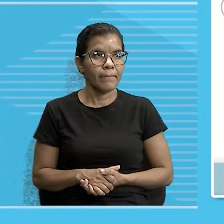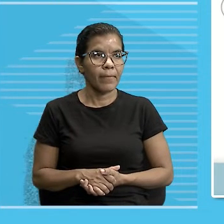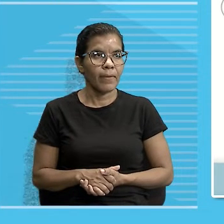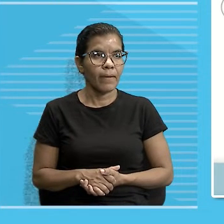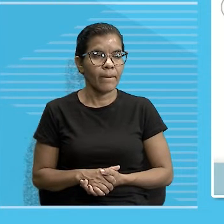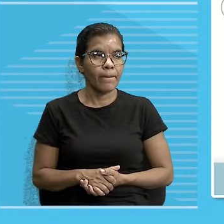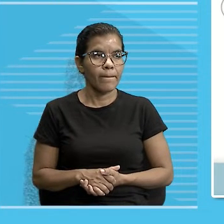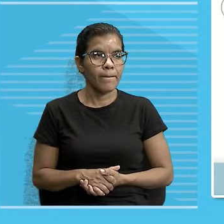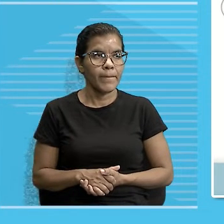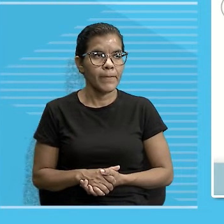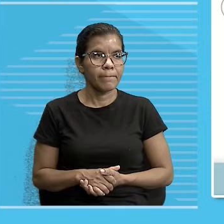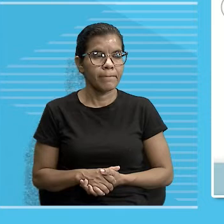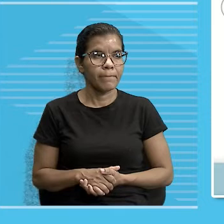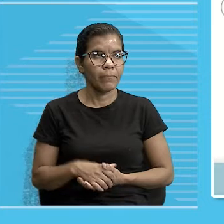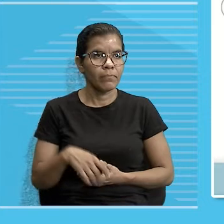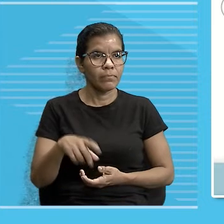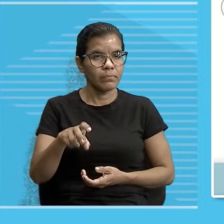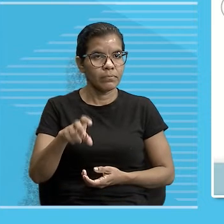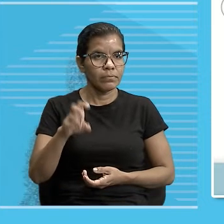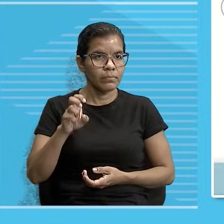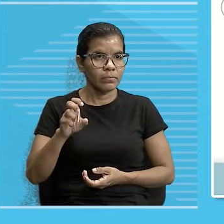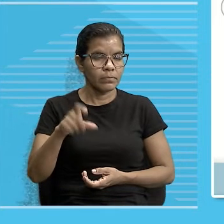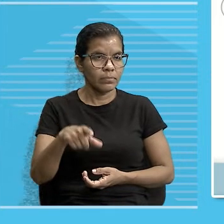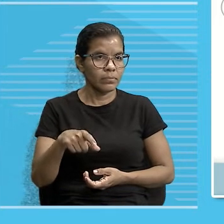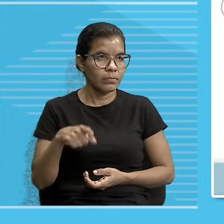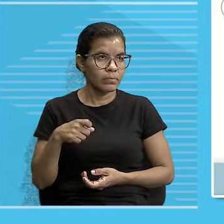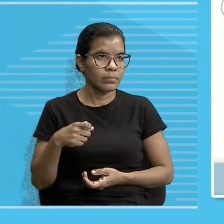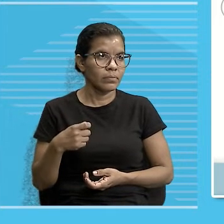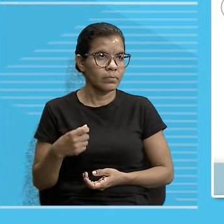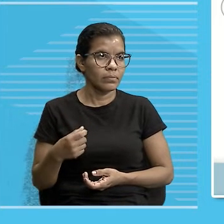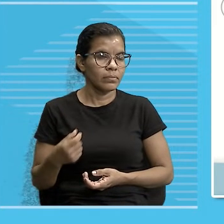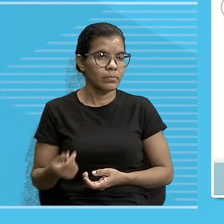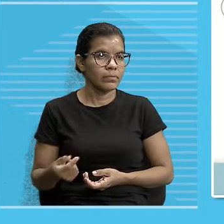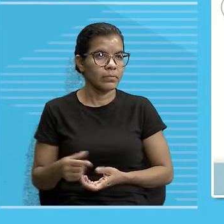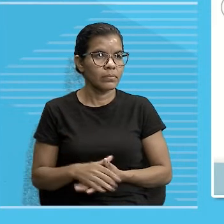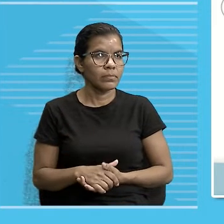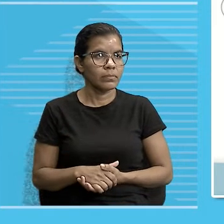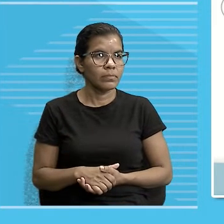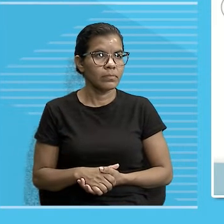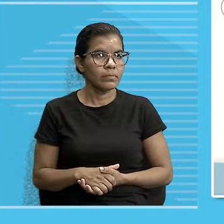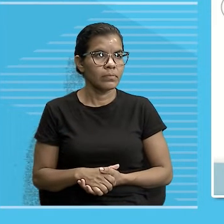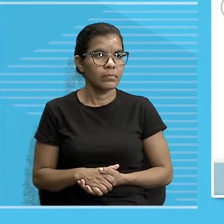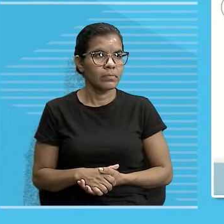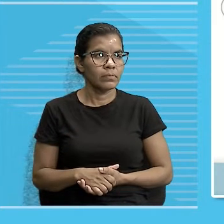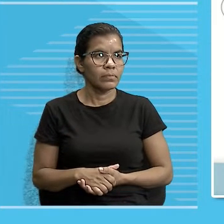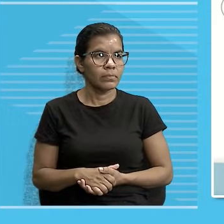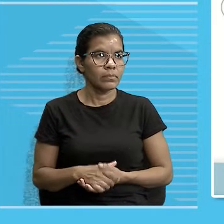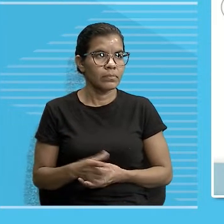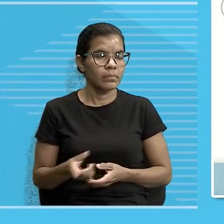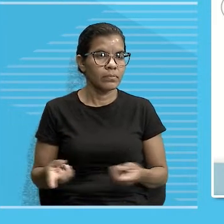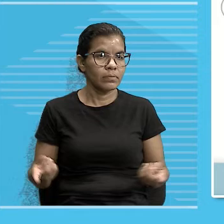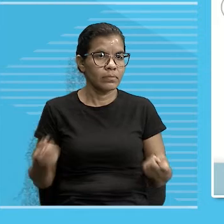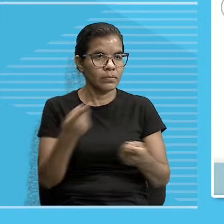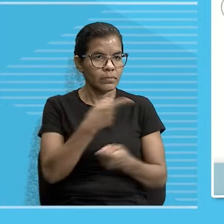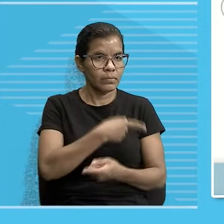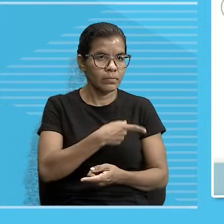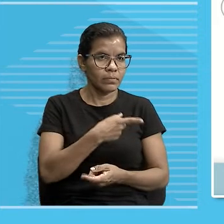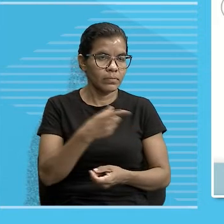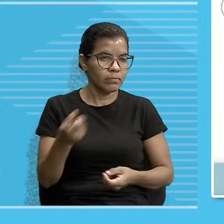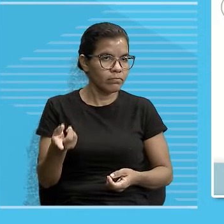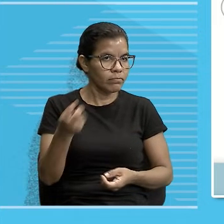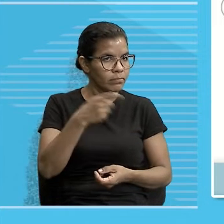Meus queridos, o 5x está na direita da igualdade. Ele vai para a esquerda da